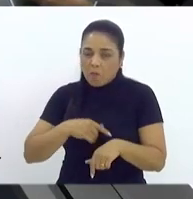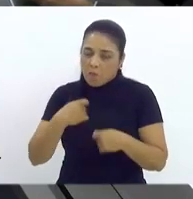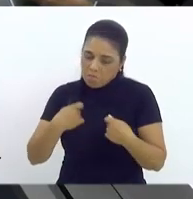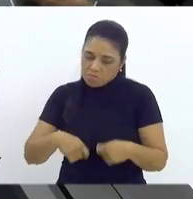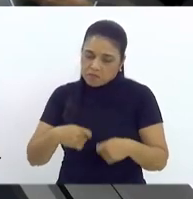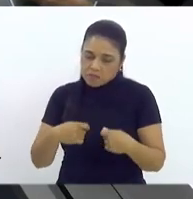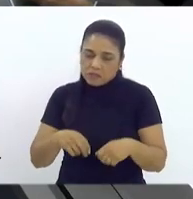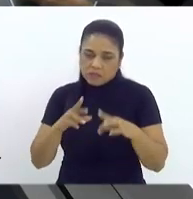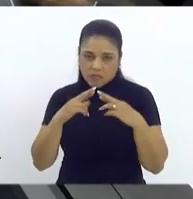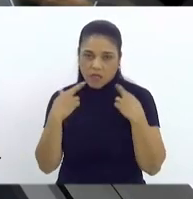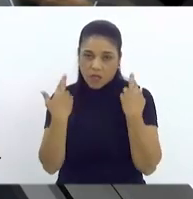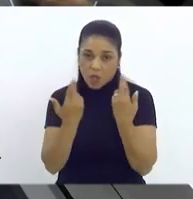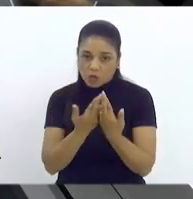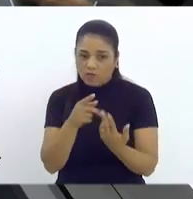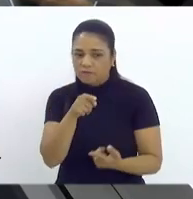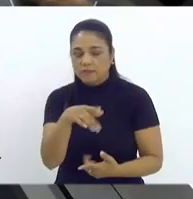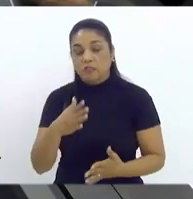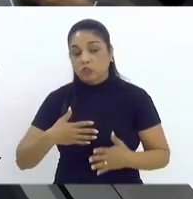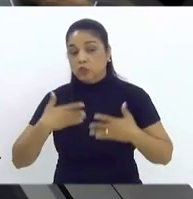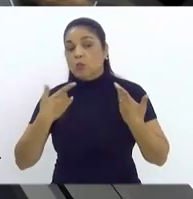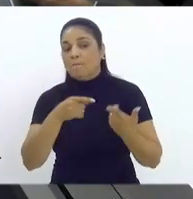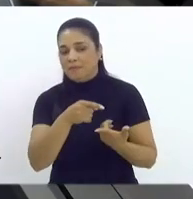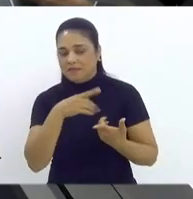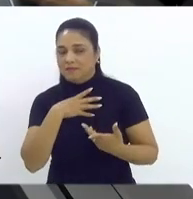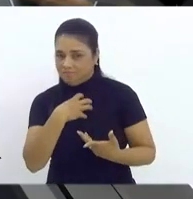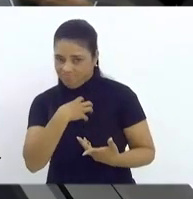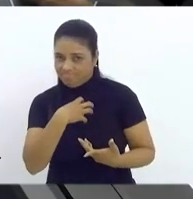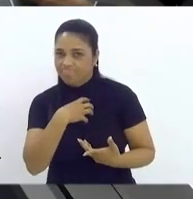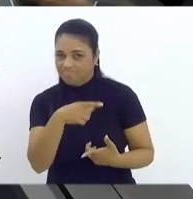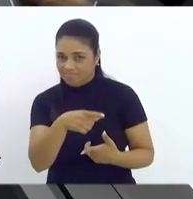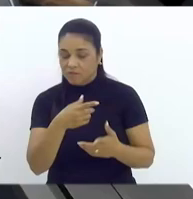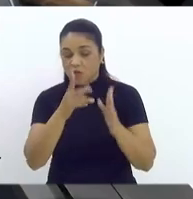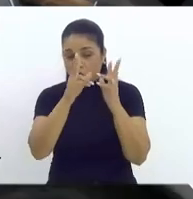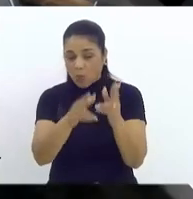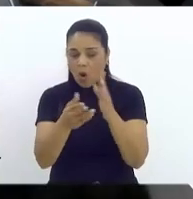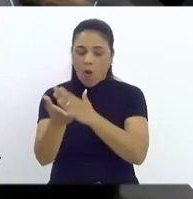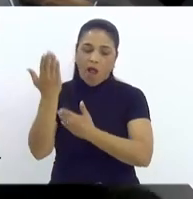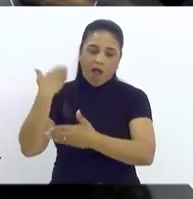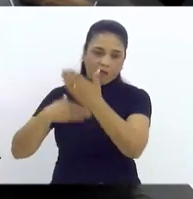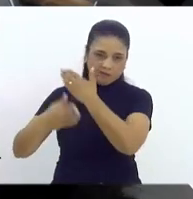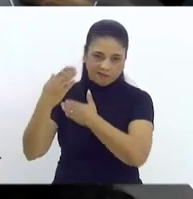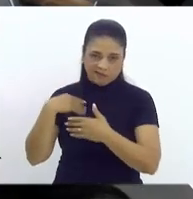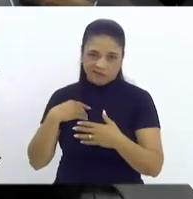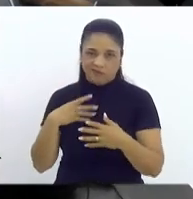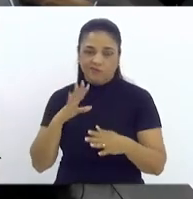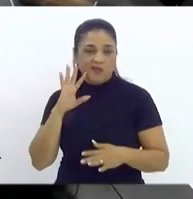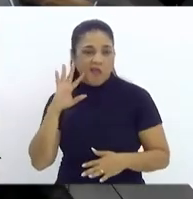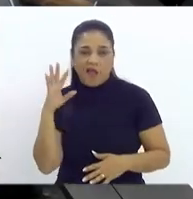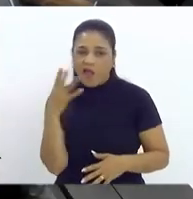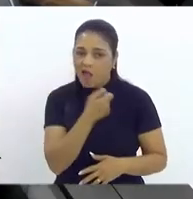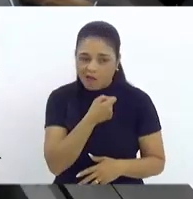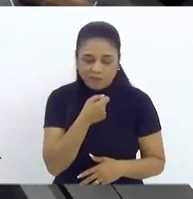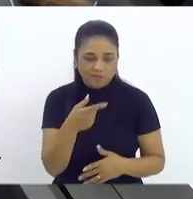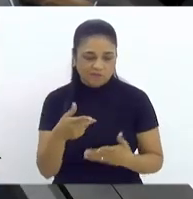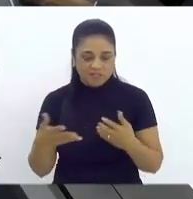até um exercício que Vossa Excelência vai ter uma surpresa, fruto do que a gente já teve anteriormente. Vai ser uma audiência breve face à superficialidade e a